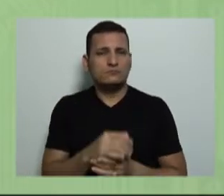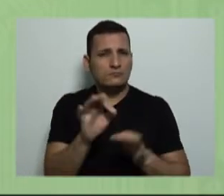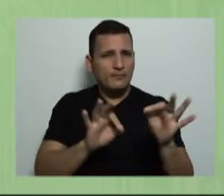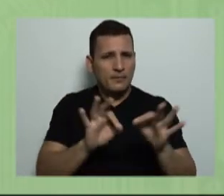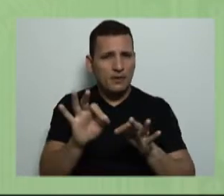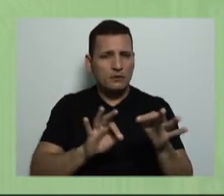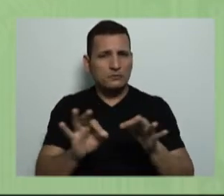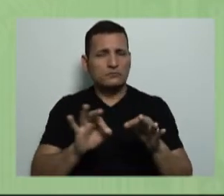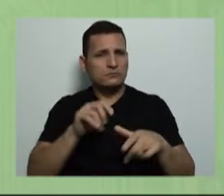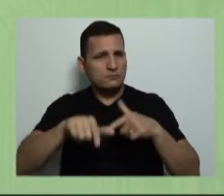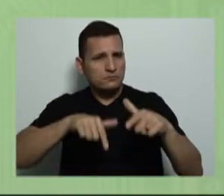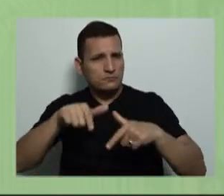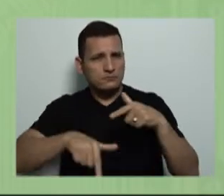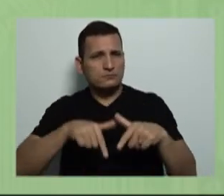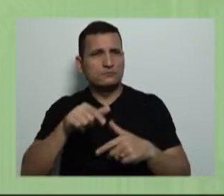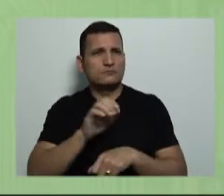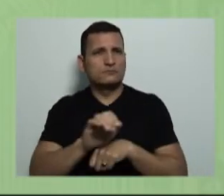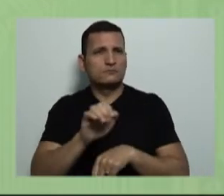do estágio,